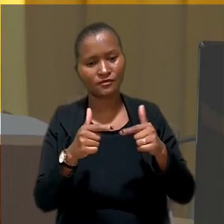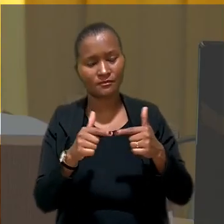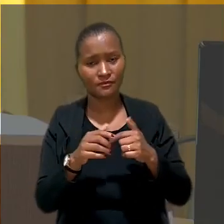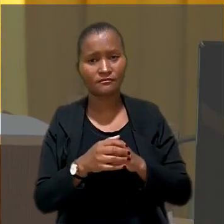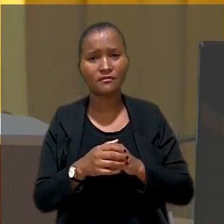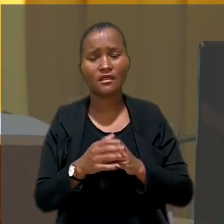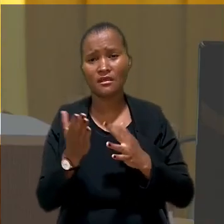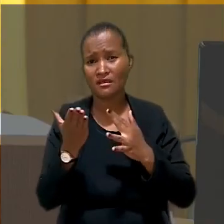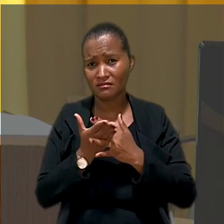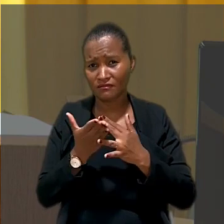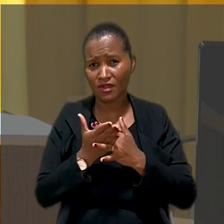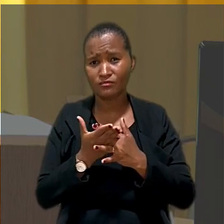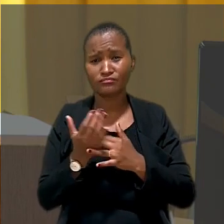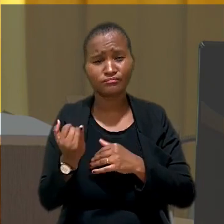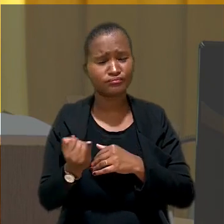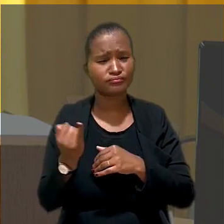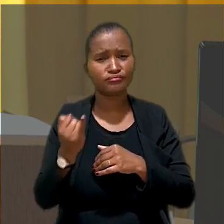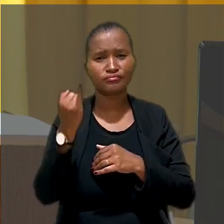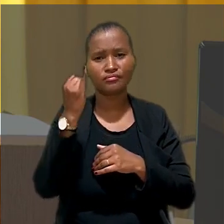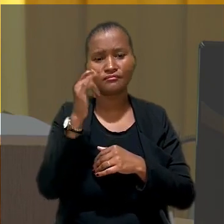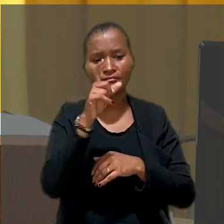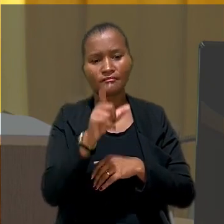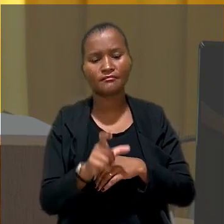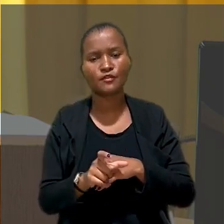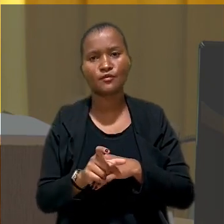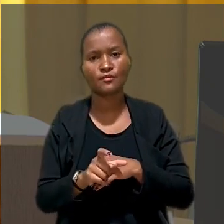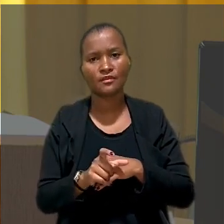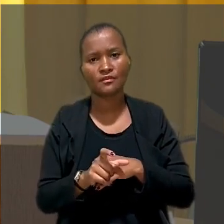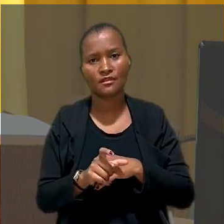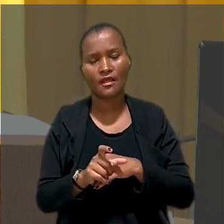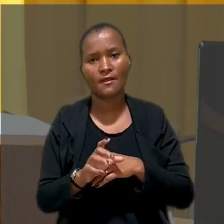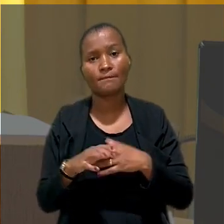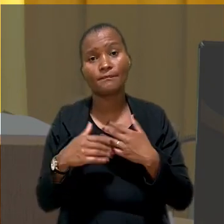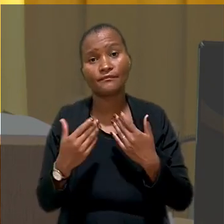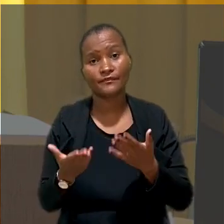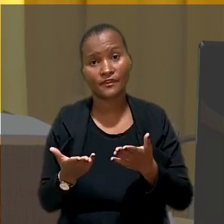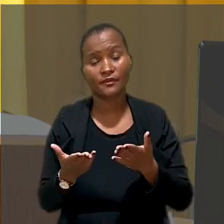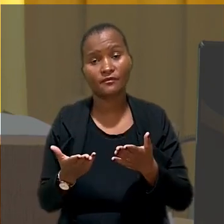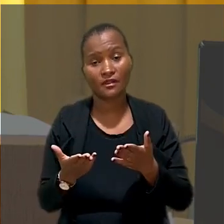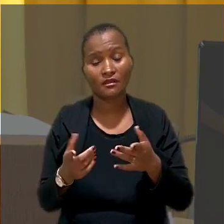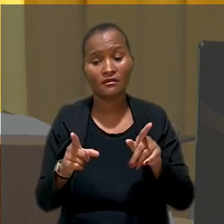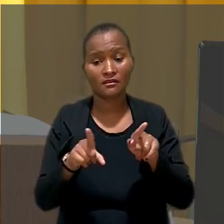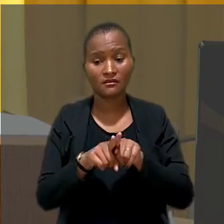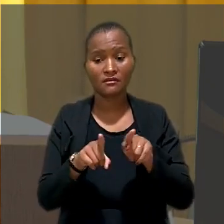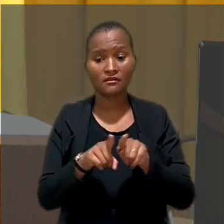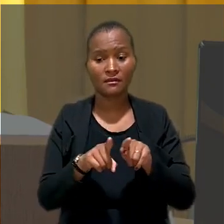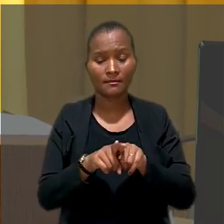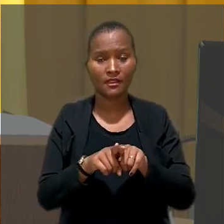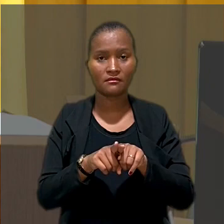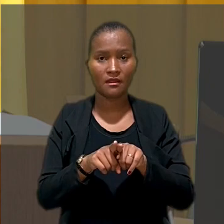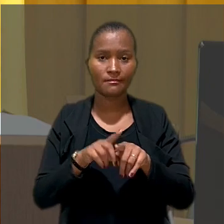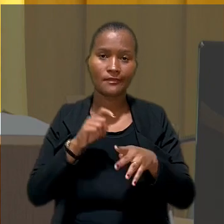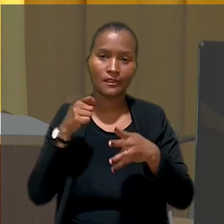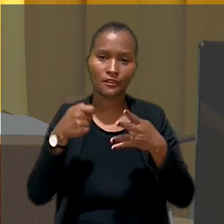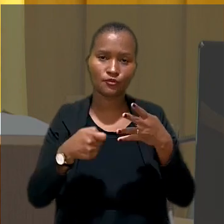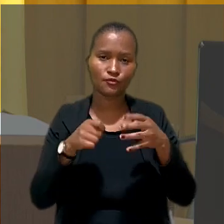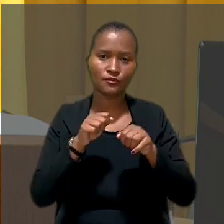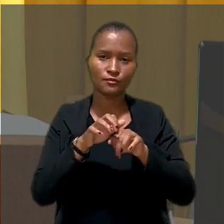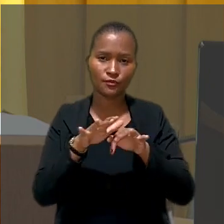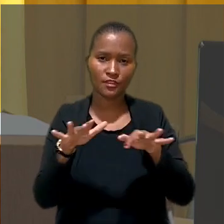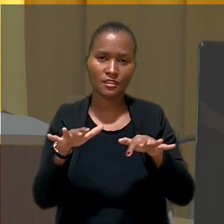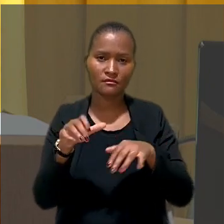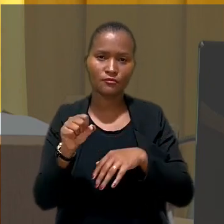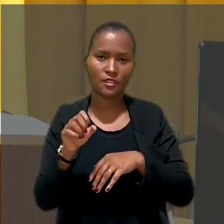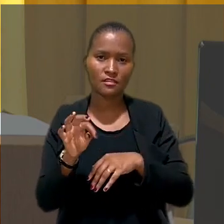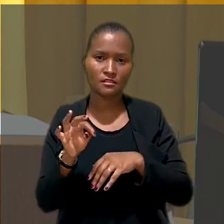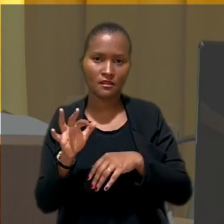Esses intervalos são fundamentais para o indivíduo. Então, até mesmo pela jurisprudência do